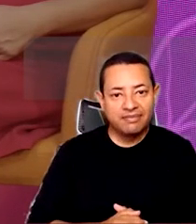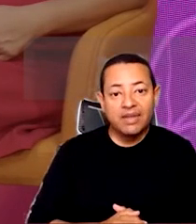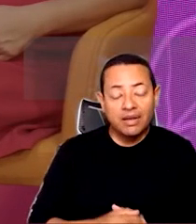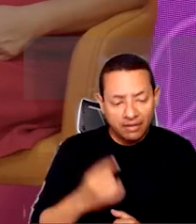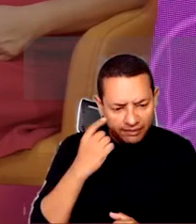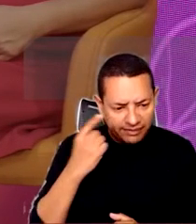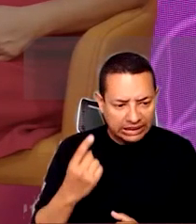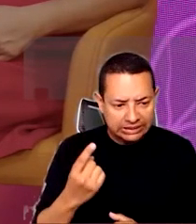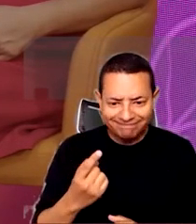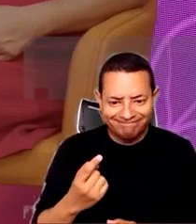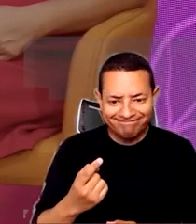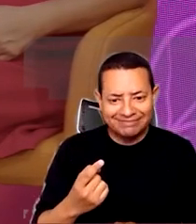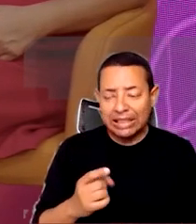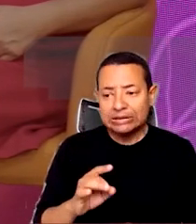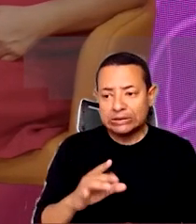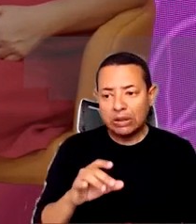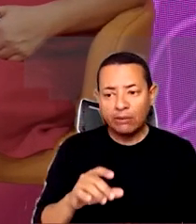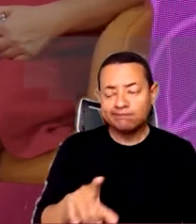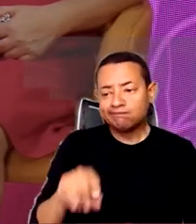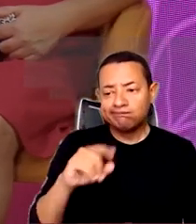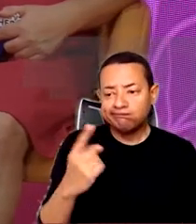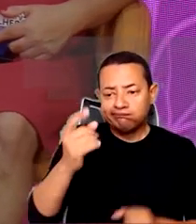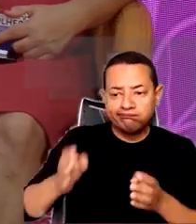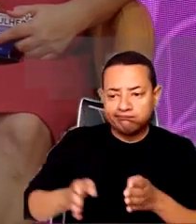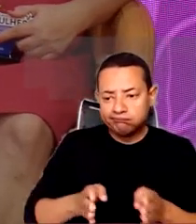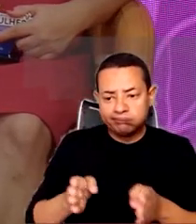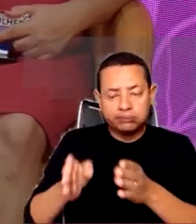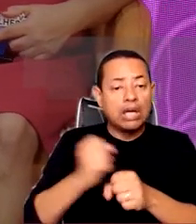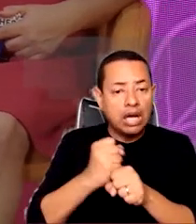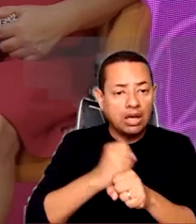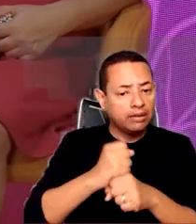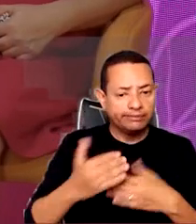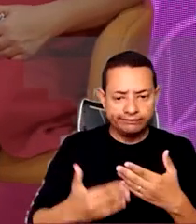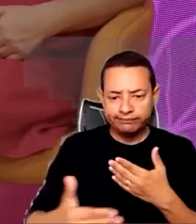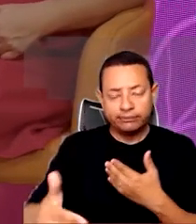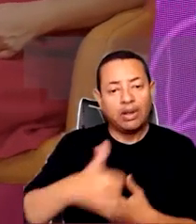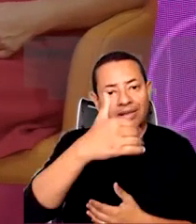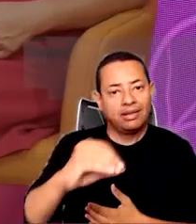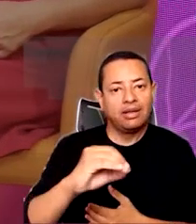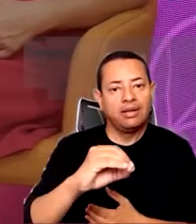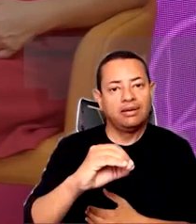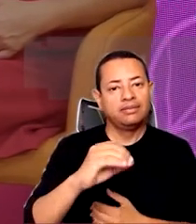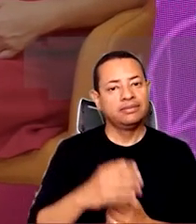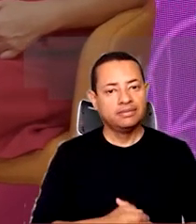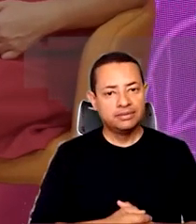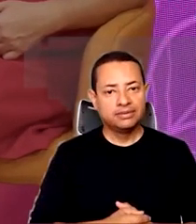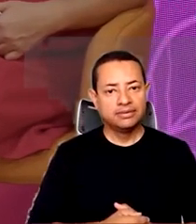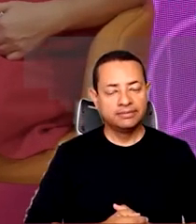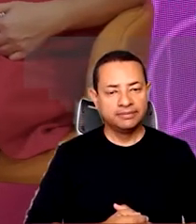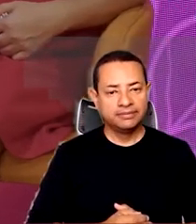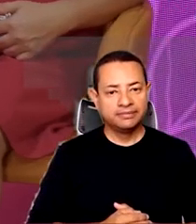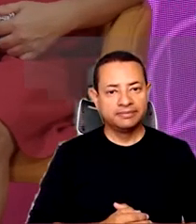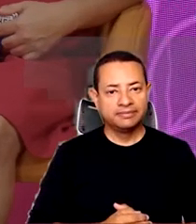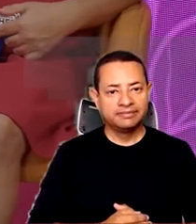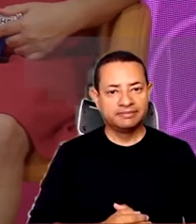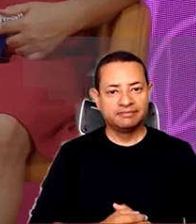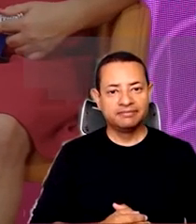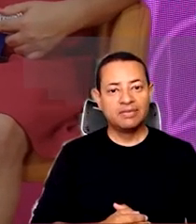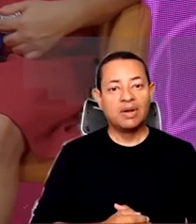que era a única rota que eu tinha naquele naqueles próximos 10 anos que são esse